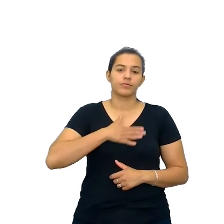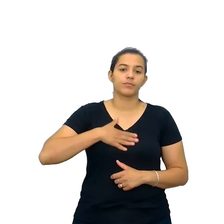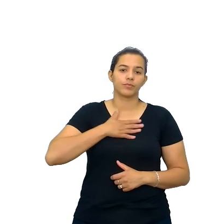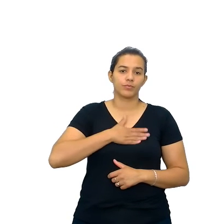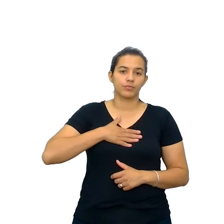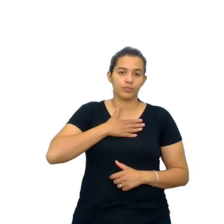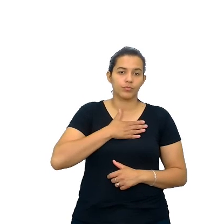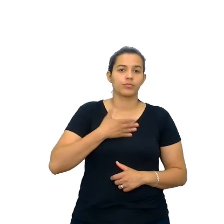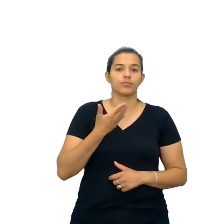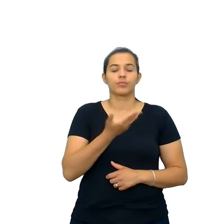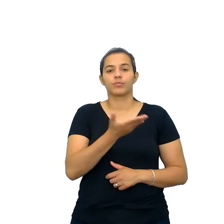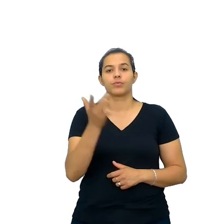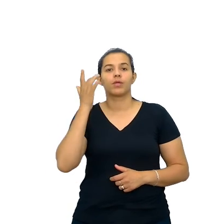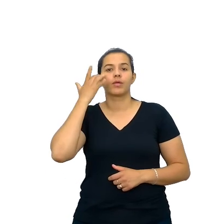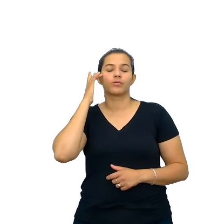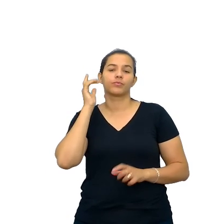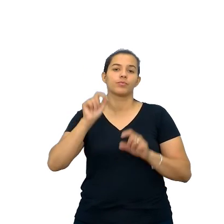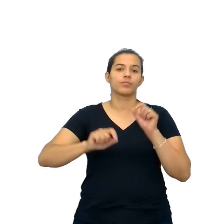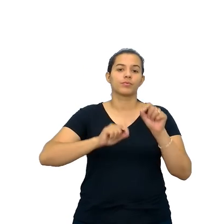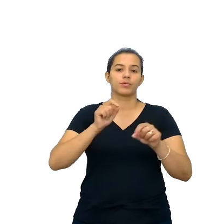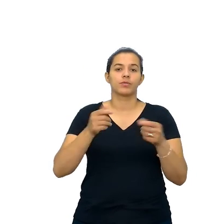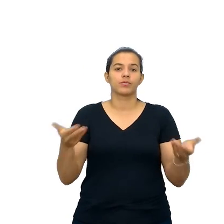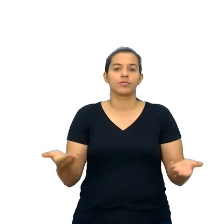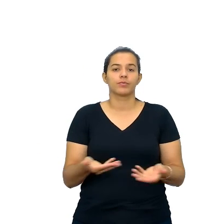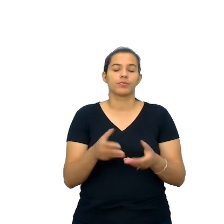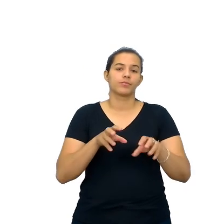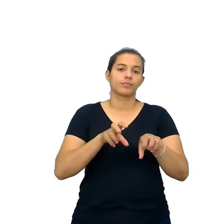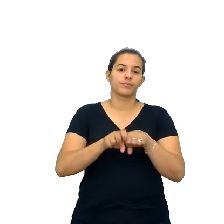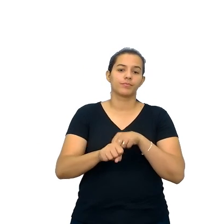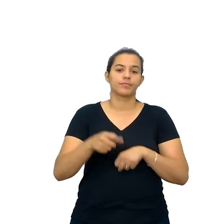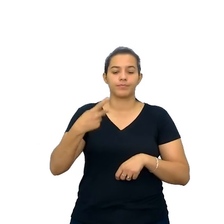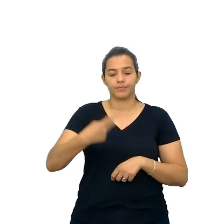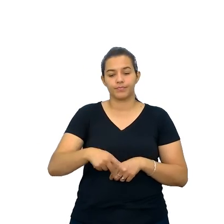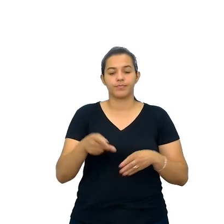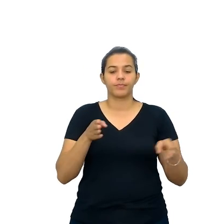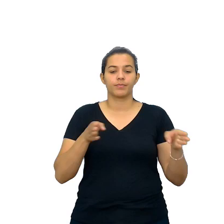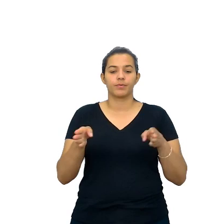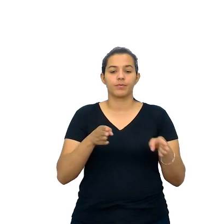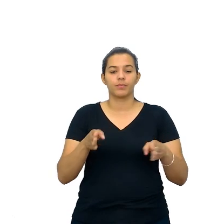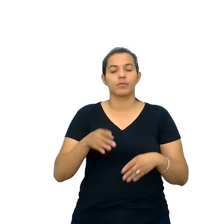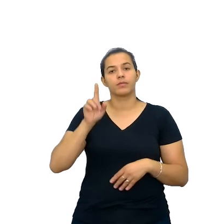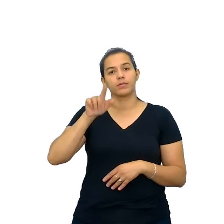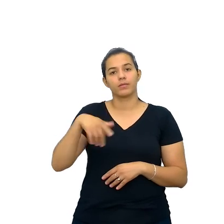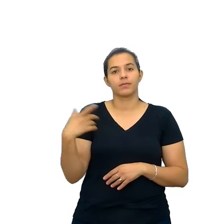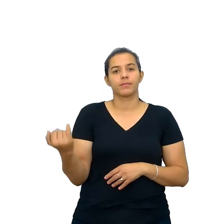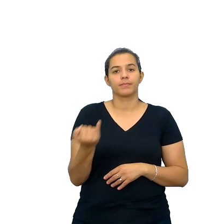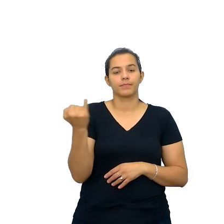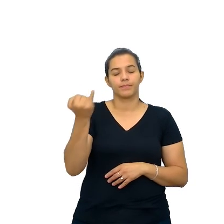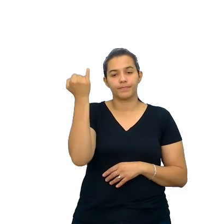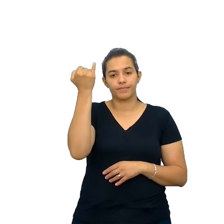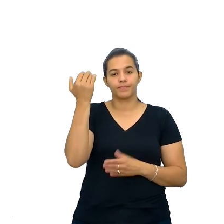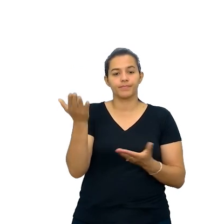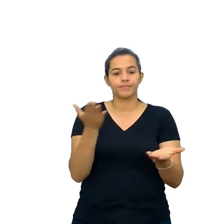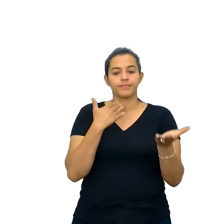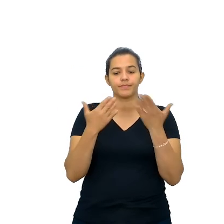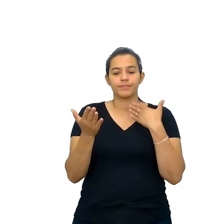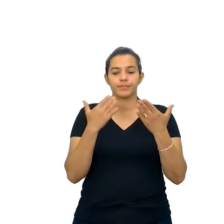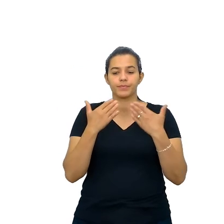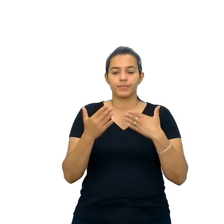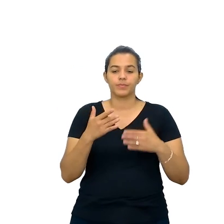o que vocês estão achando da nossa formação. Esse momento de interação é importante para que a gente